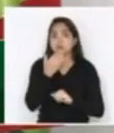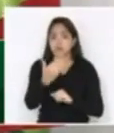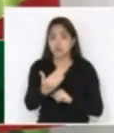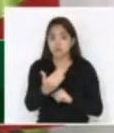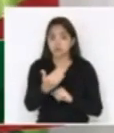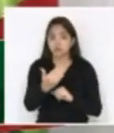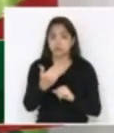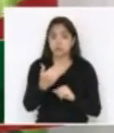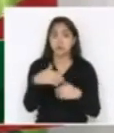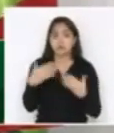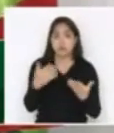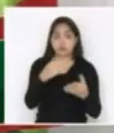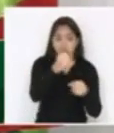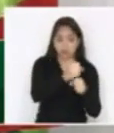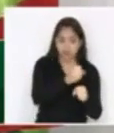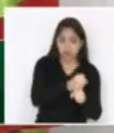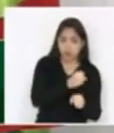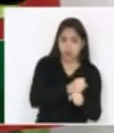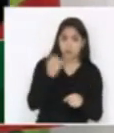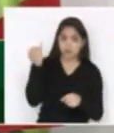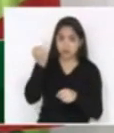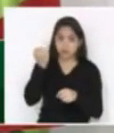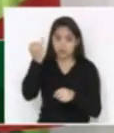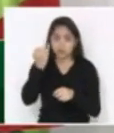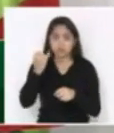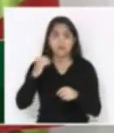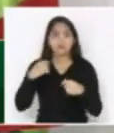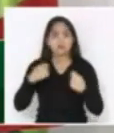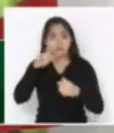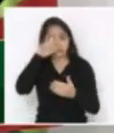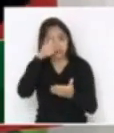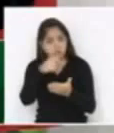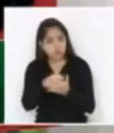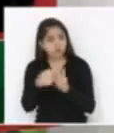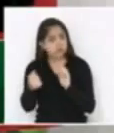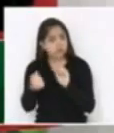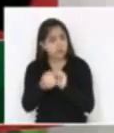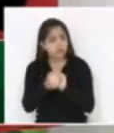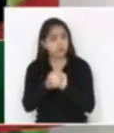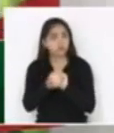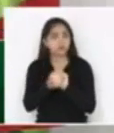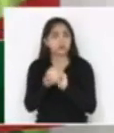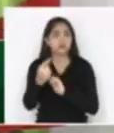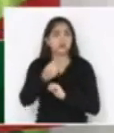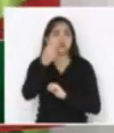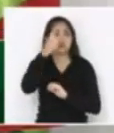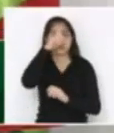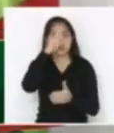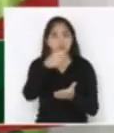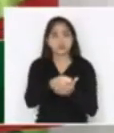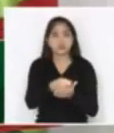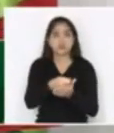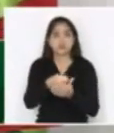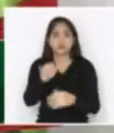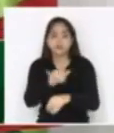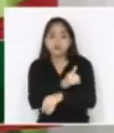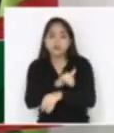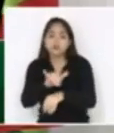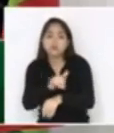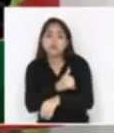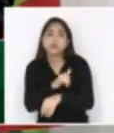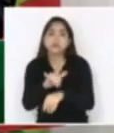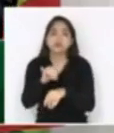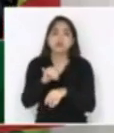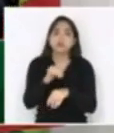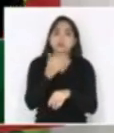importante, nós temos que estar junto numa decisão só. buscar alternativa, buscar